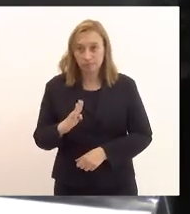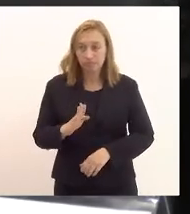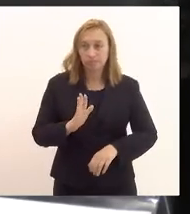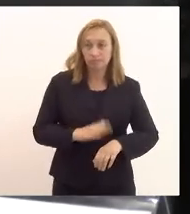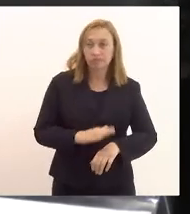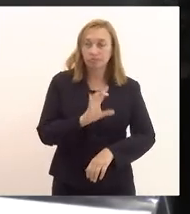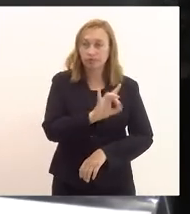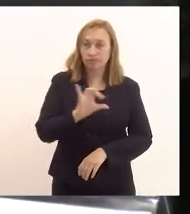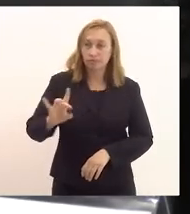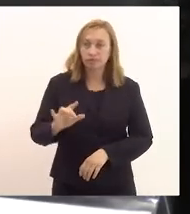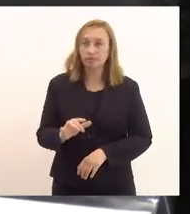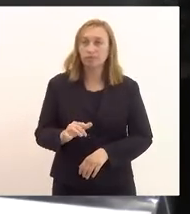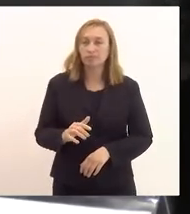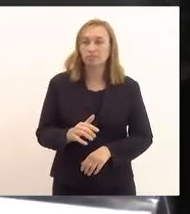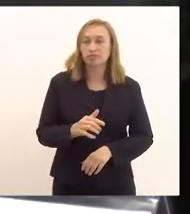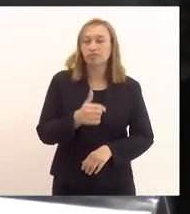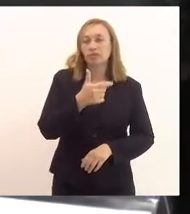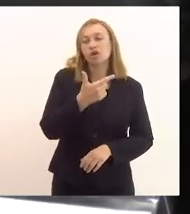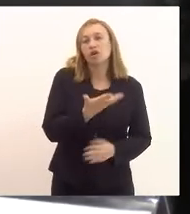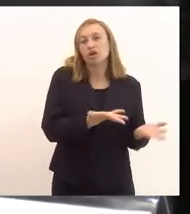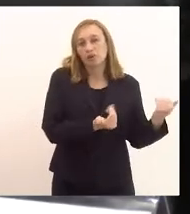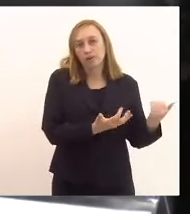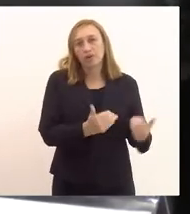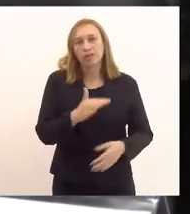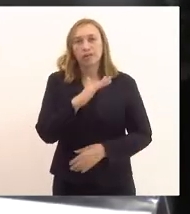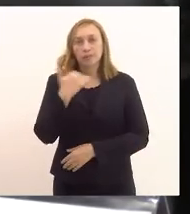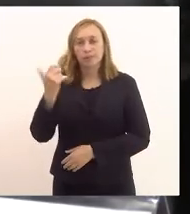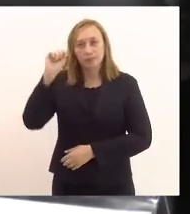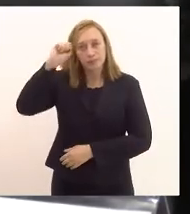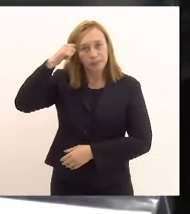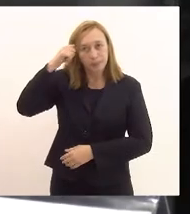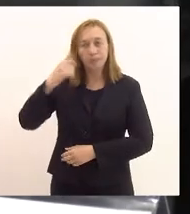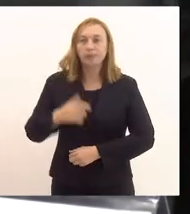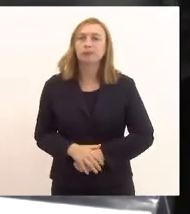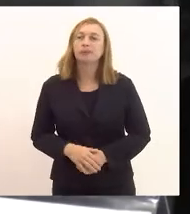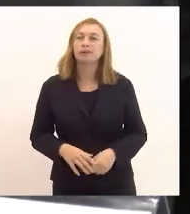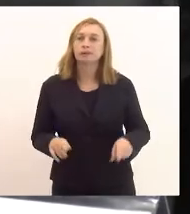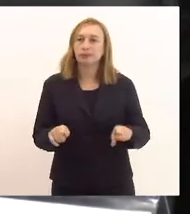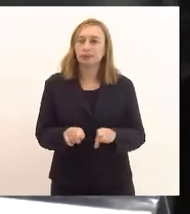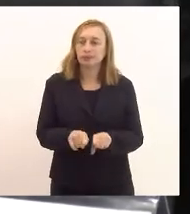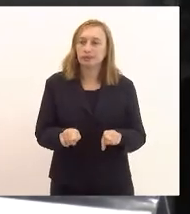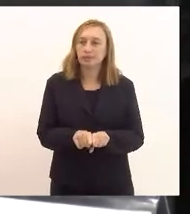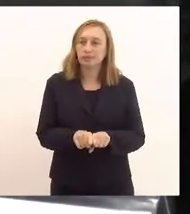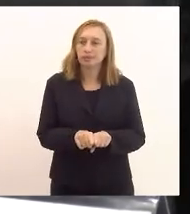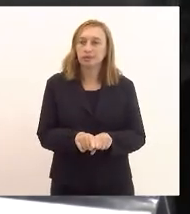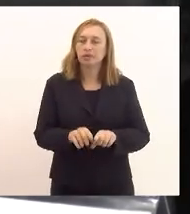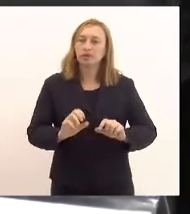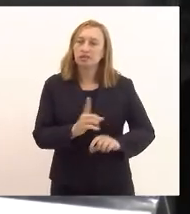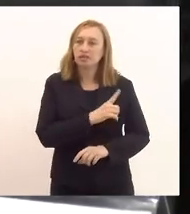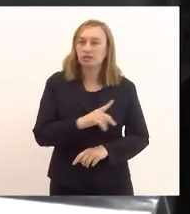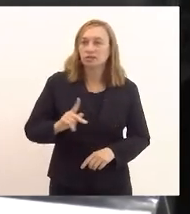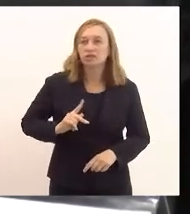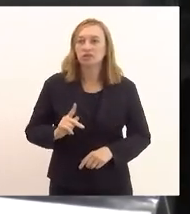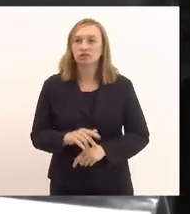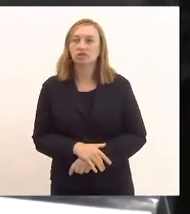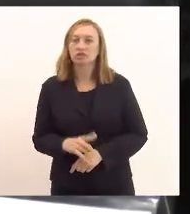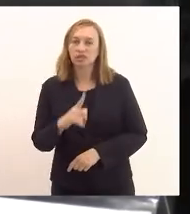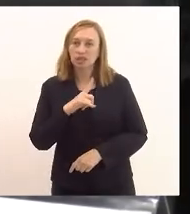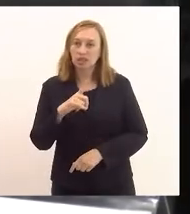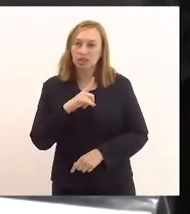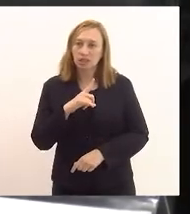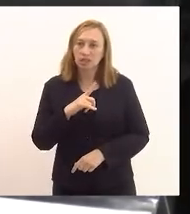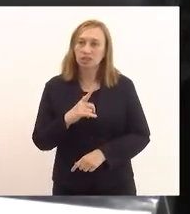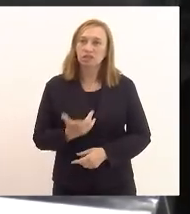que a cada 23 minutos um jovem negro é executado se não fosse habeas corpus da Defensoria Pública ainda